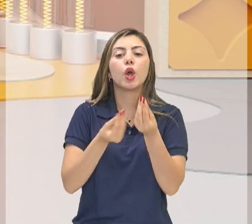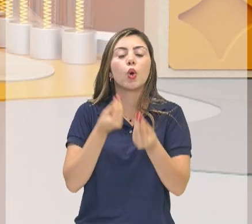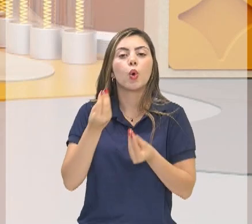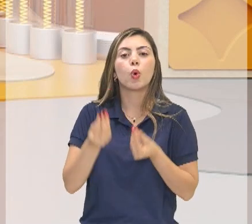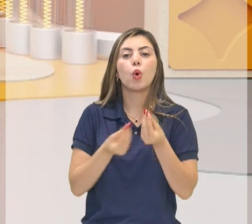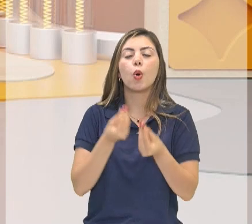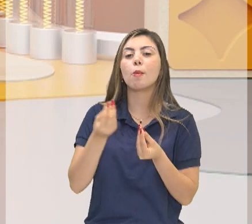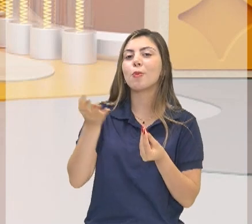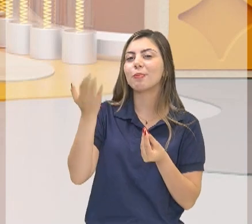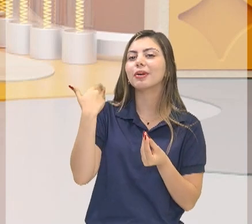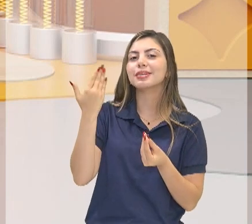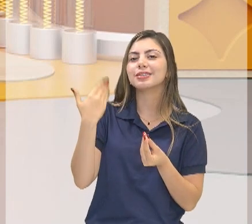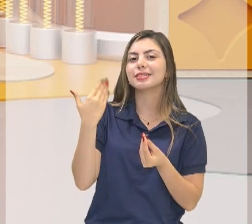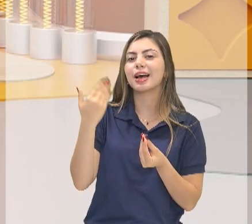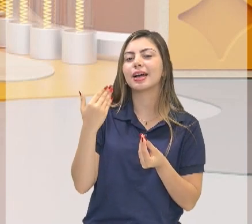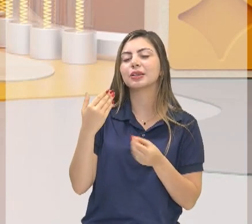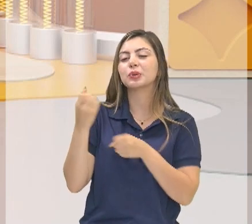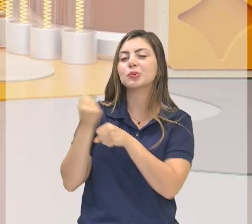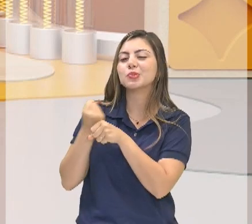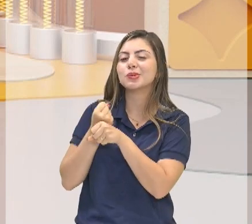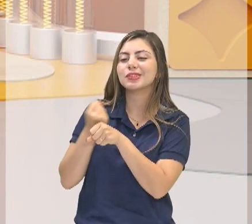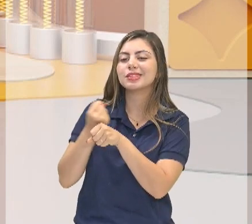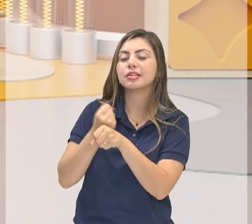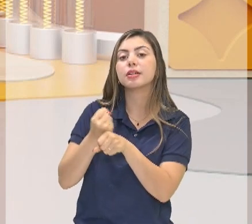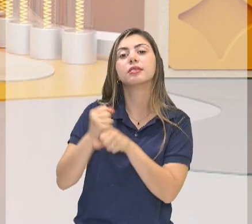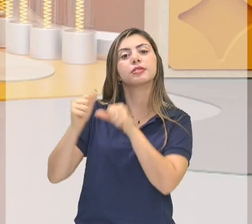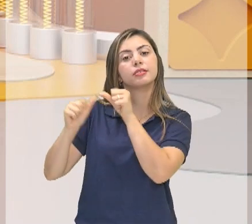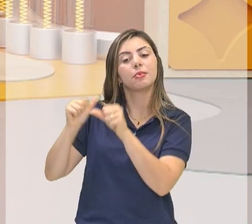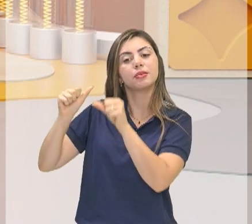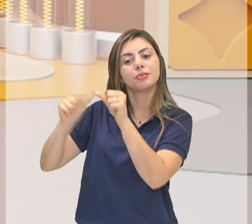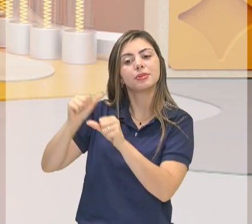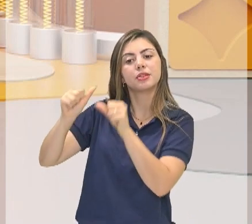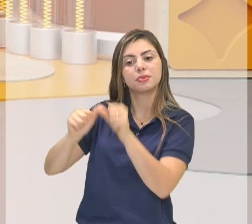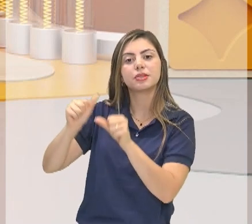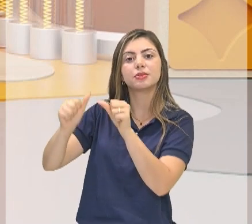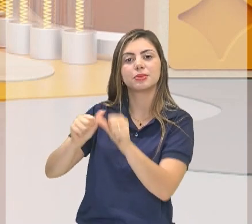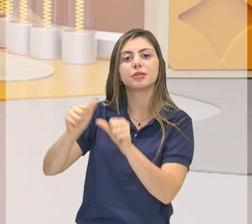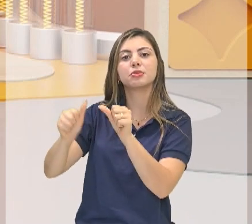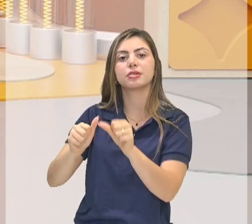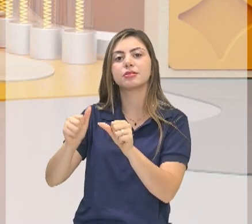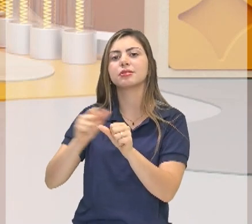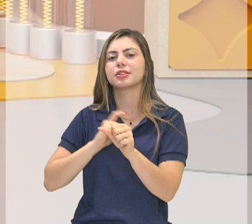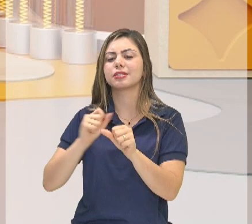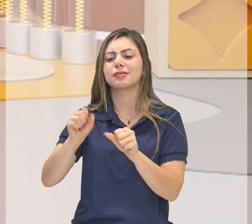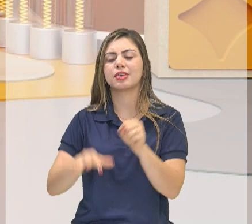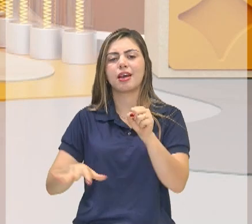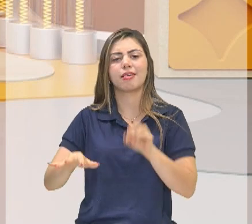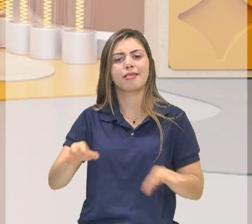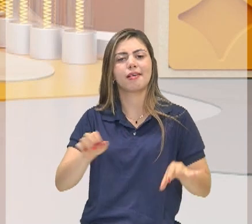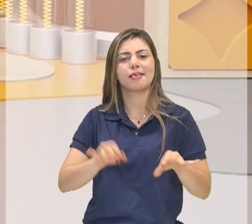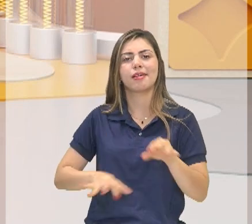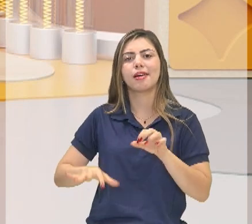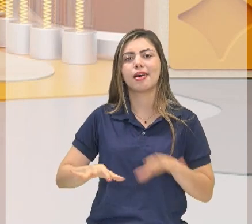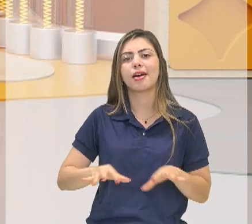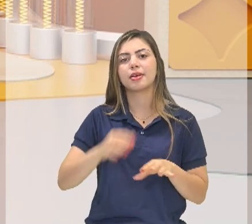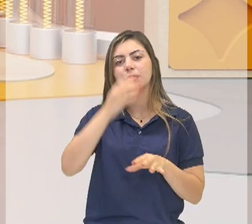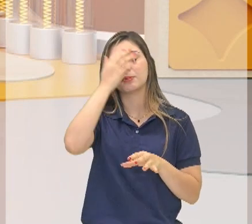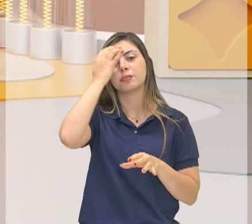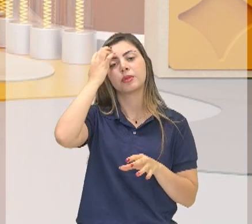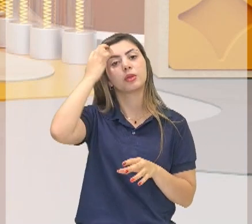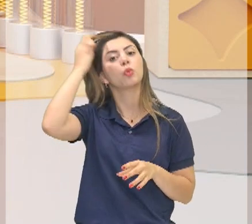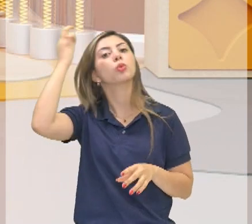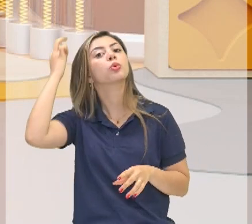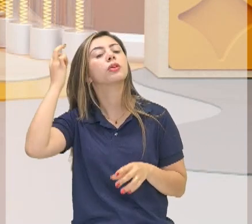o passar dos anos e as mudanças que ocorreram em diversos campos, no campo cultural,